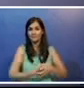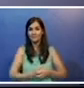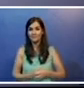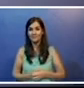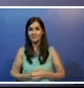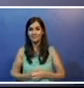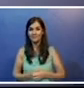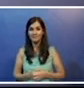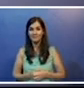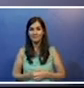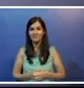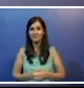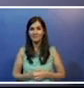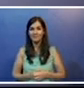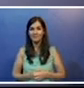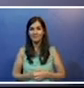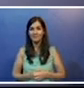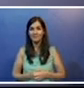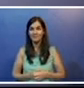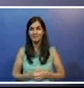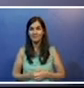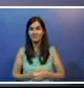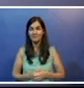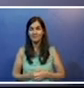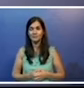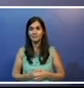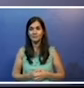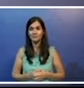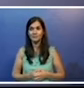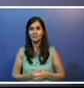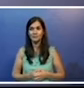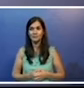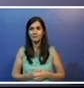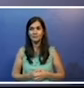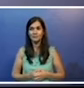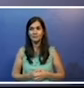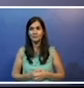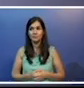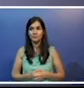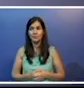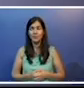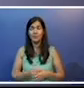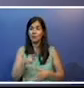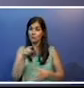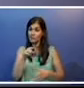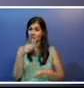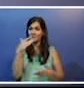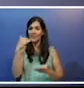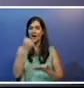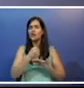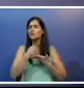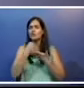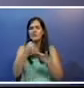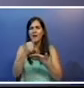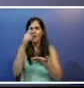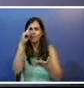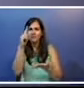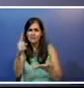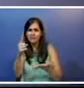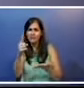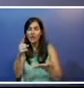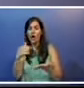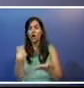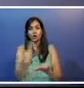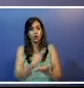Ok? Também o público-alvo será escolhido nesse momento. Para ajudá-la a decidir, apresentamos a seguir os